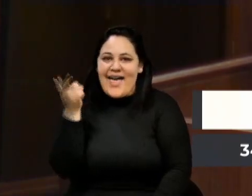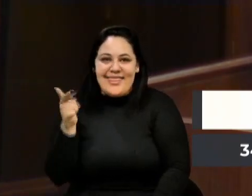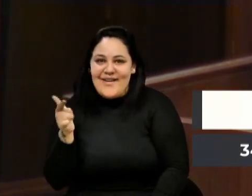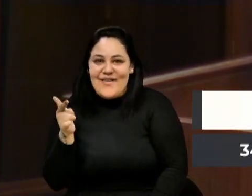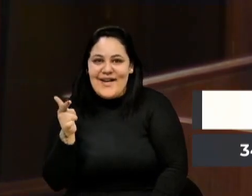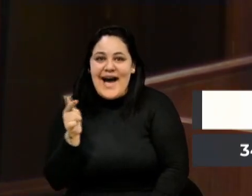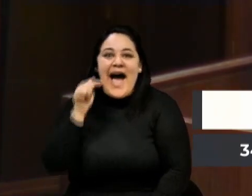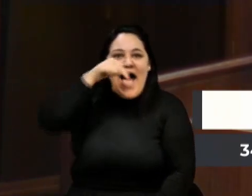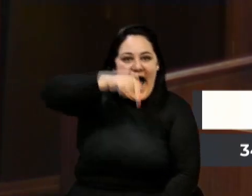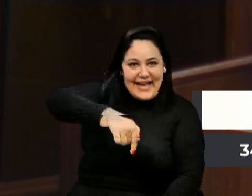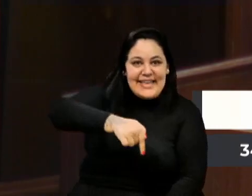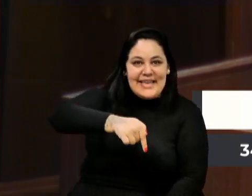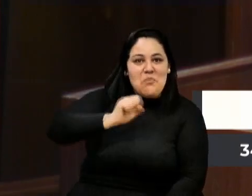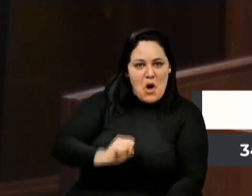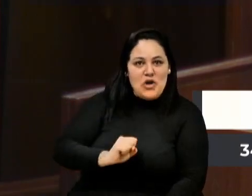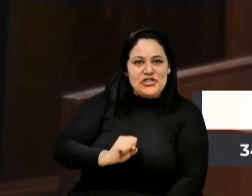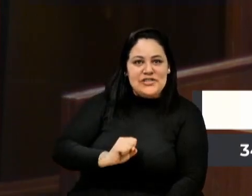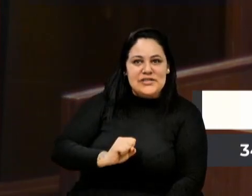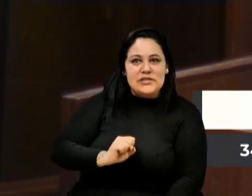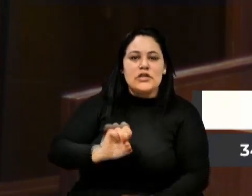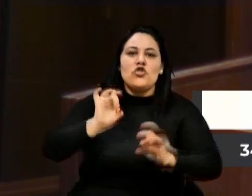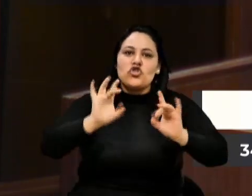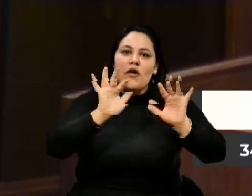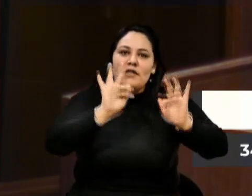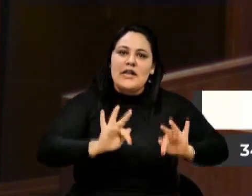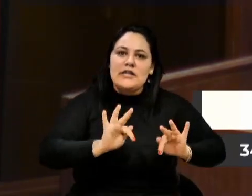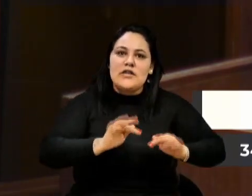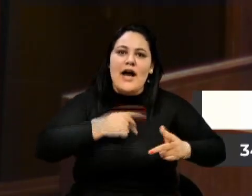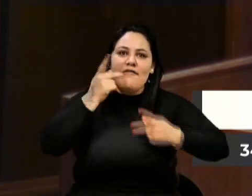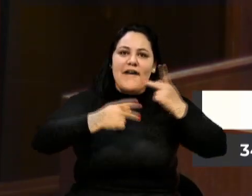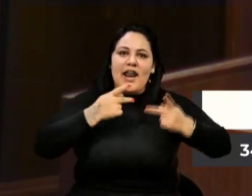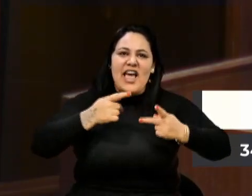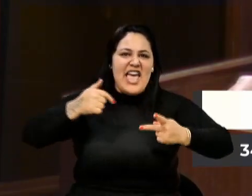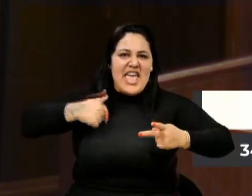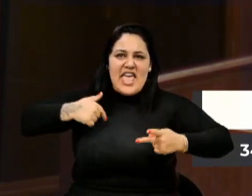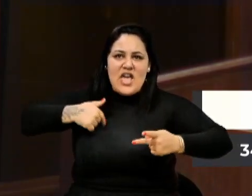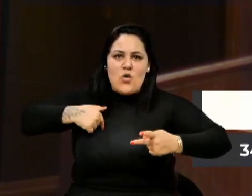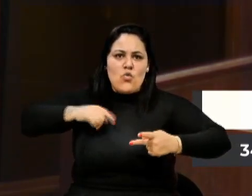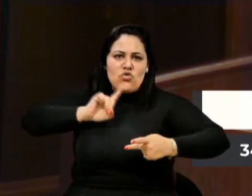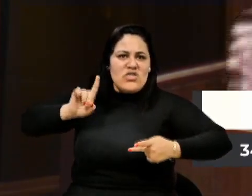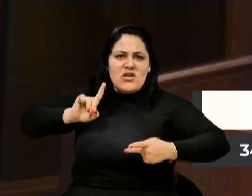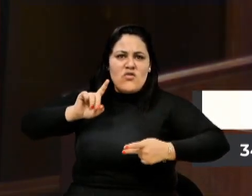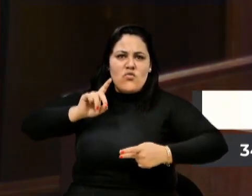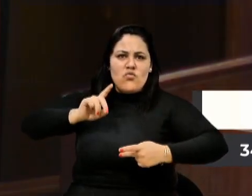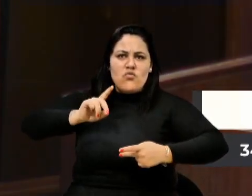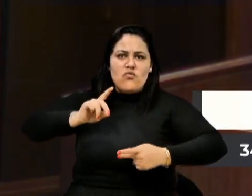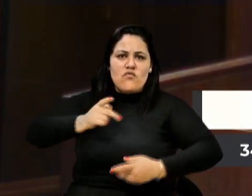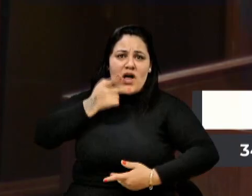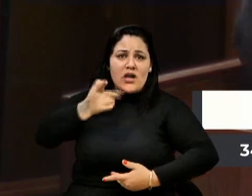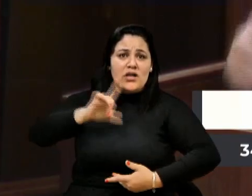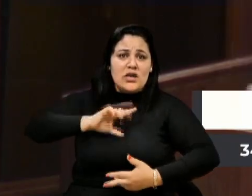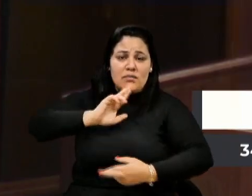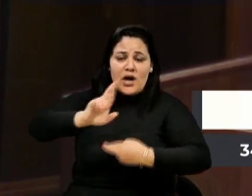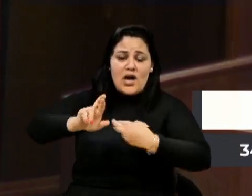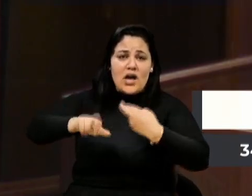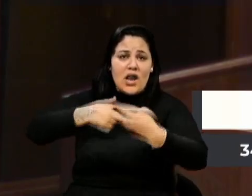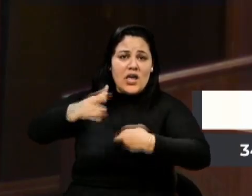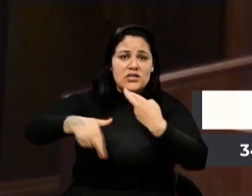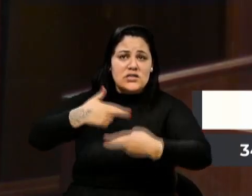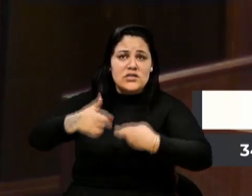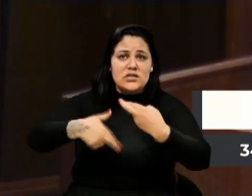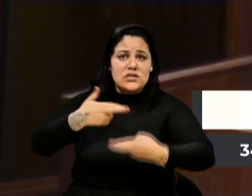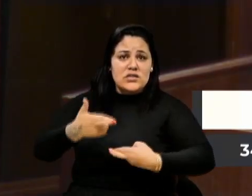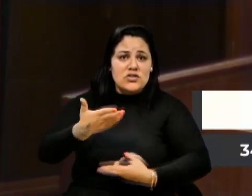eu só concluo a minha fala dizendo que eu não me manifesto e tenho uma relação respeitosa e de amizade com o vereador